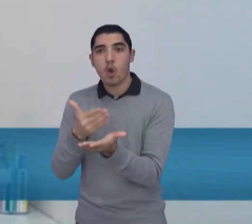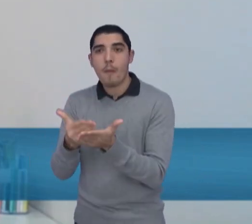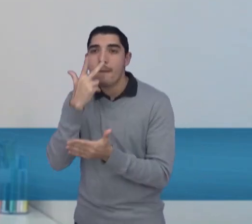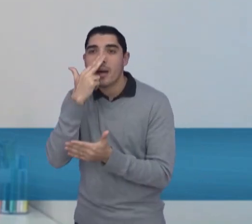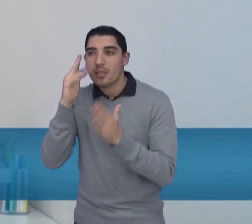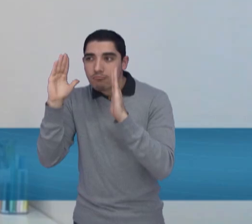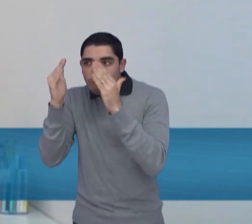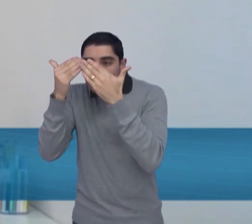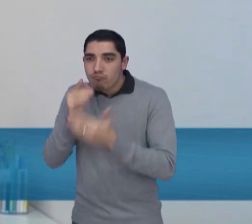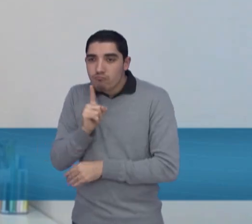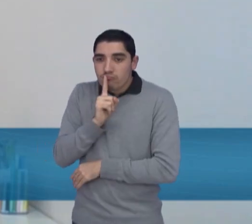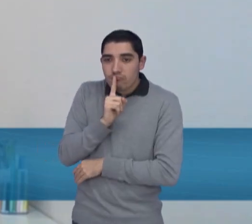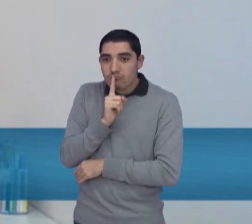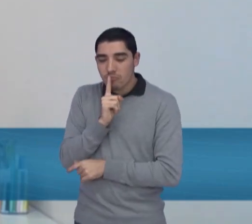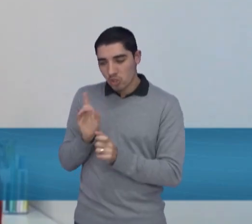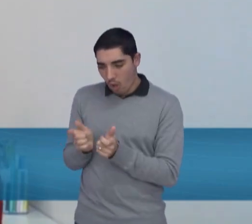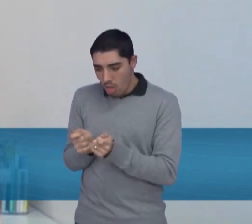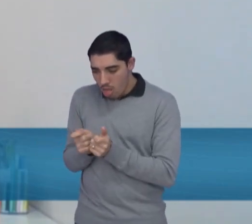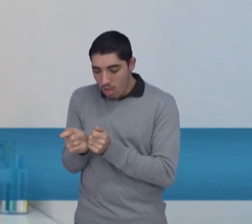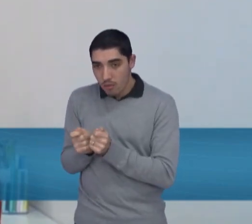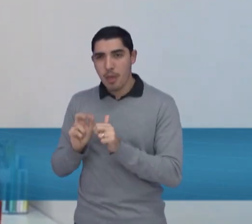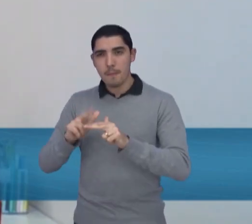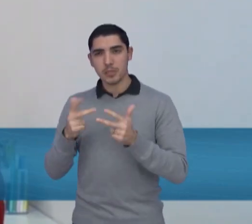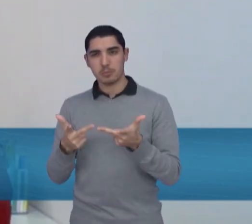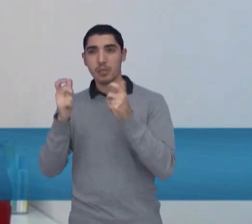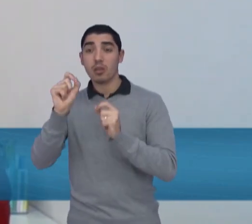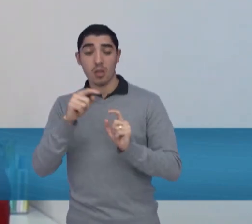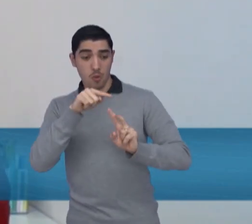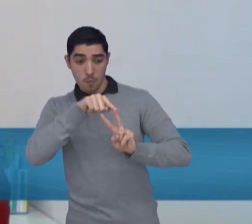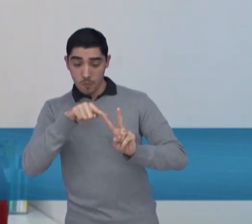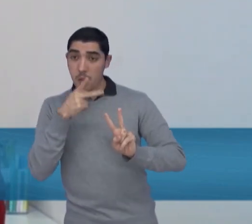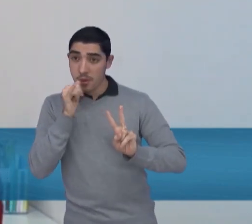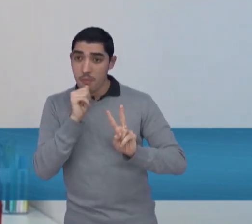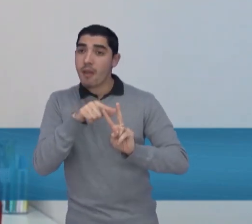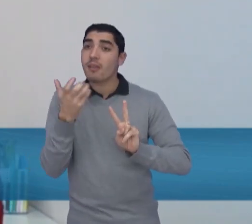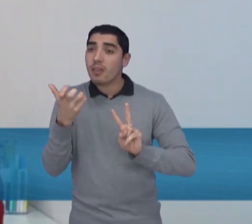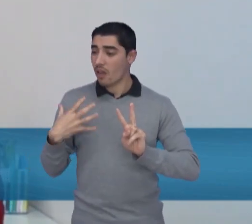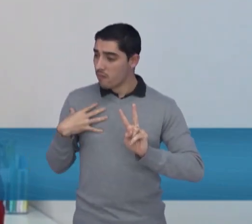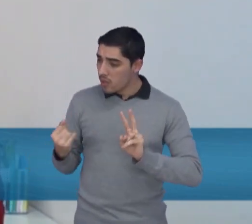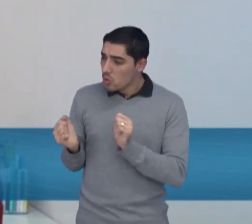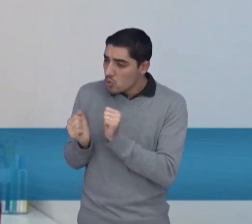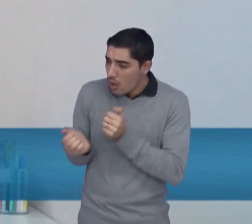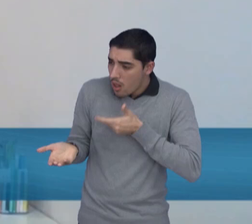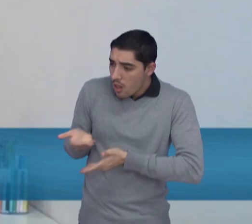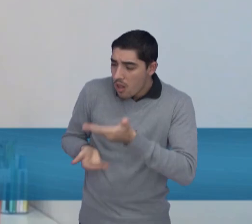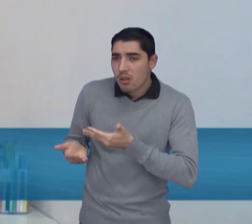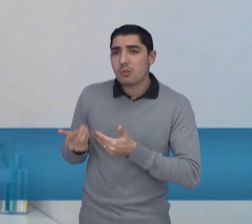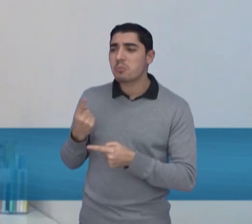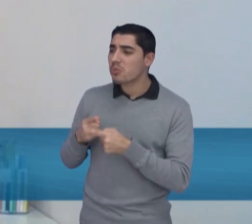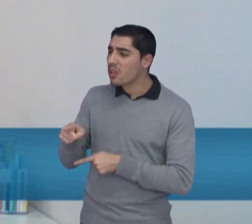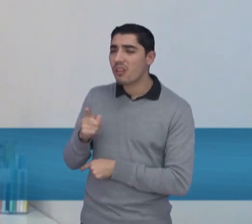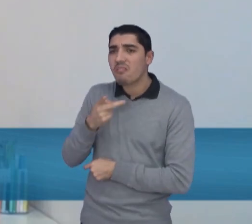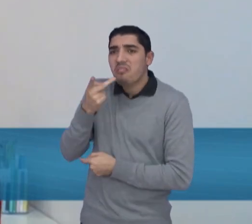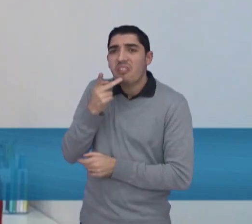também tenha sido um dos motivos pelos quais os pais querem estar mais perto dos filhos, querem entender, porque eles falam menos,